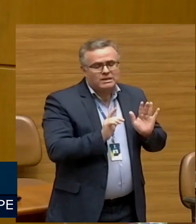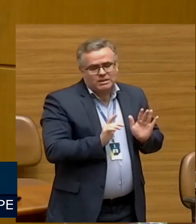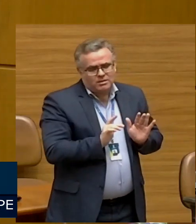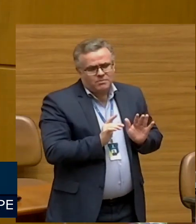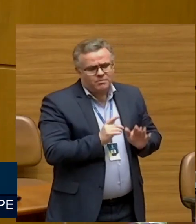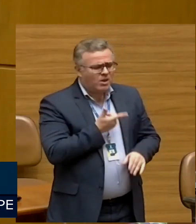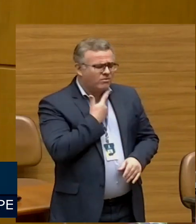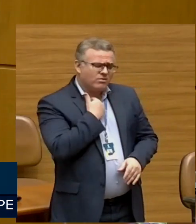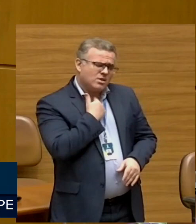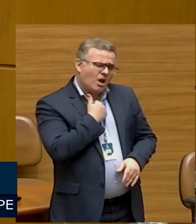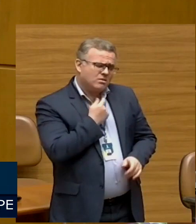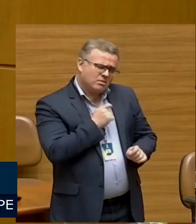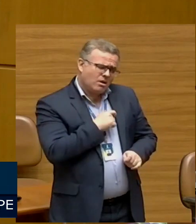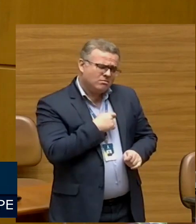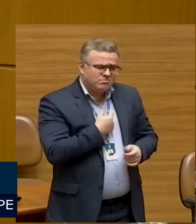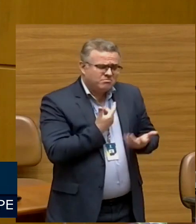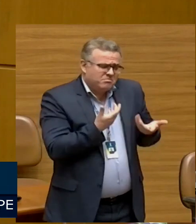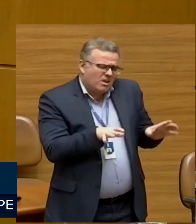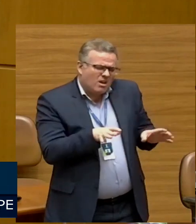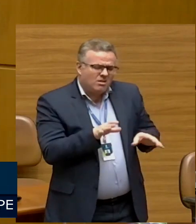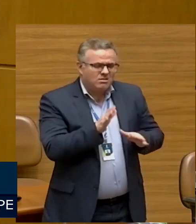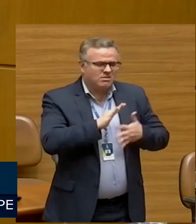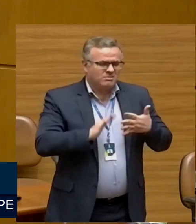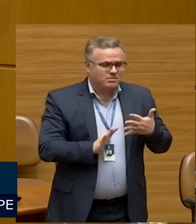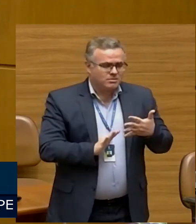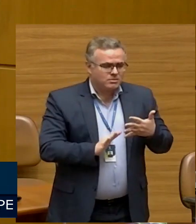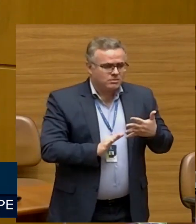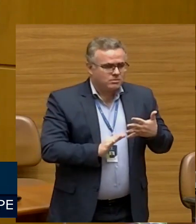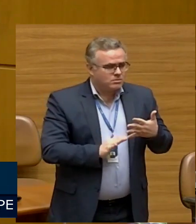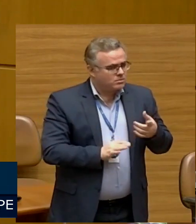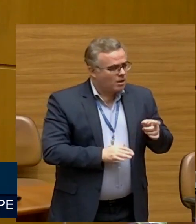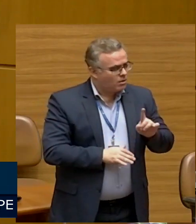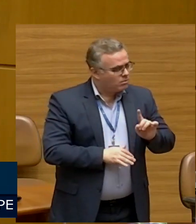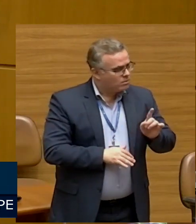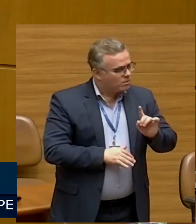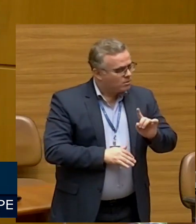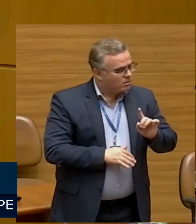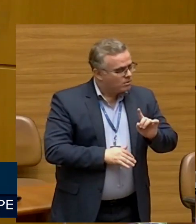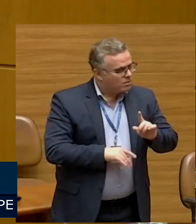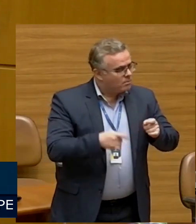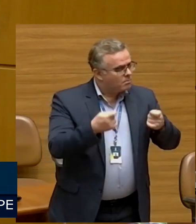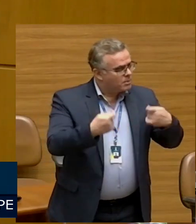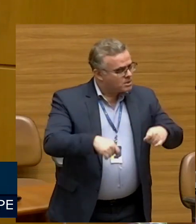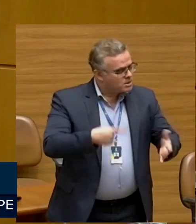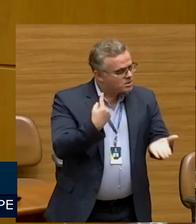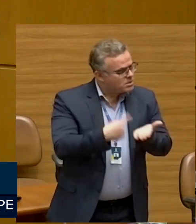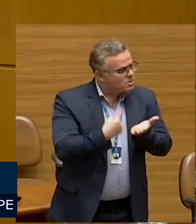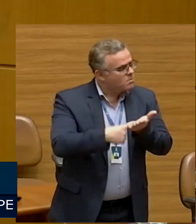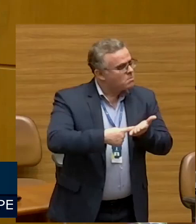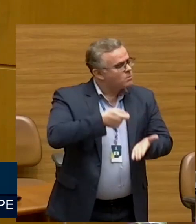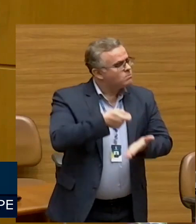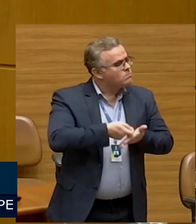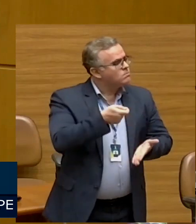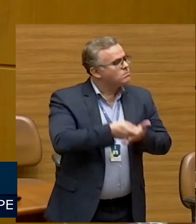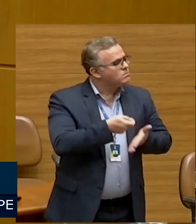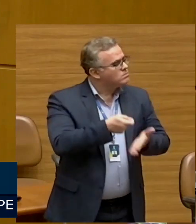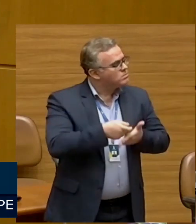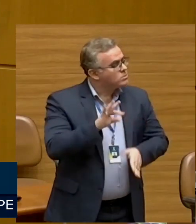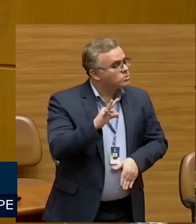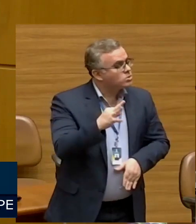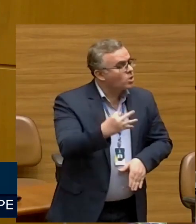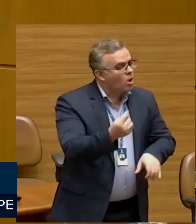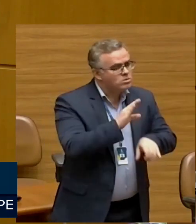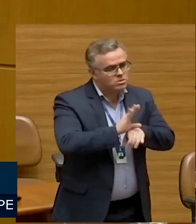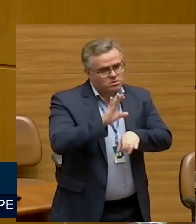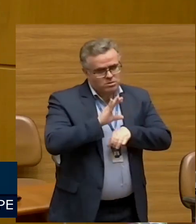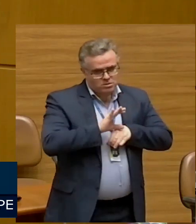fim de fazer, eu faço. Nós precisamos criar a obrigatoriedade para todos os cursos. Essa inserção no ensino básico, a gente